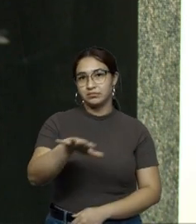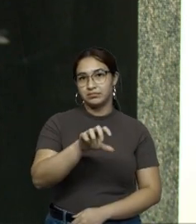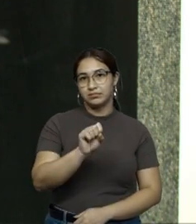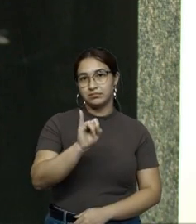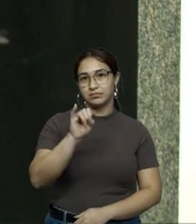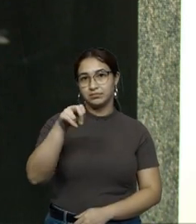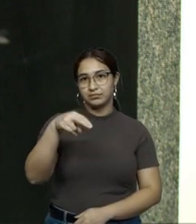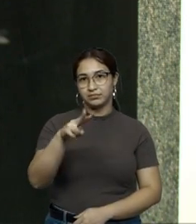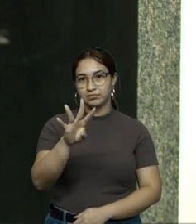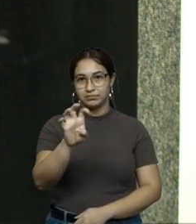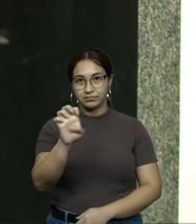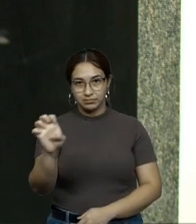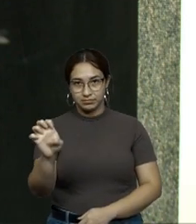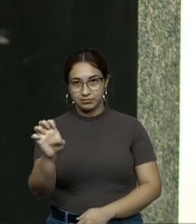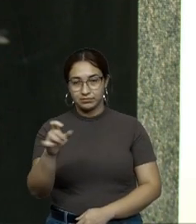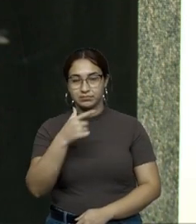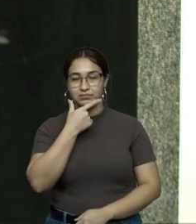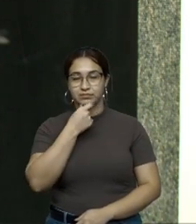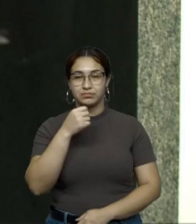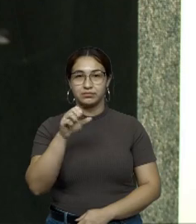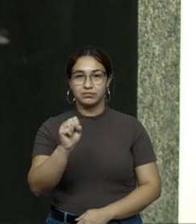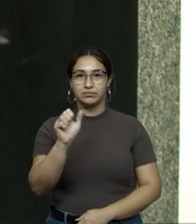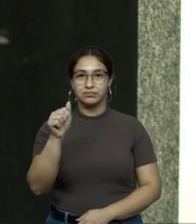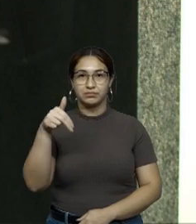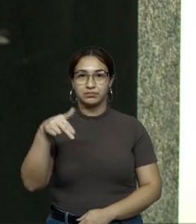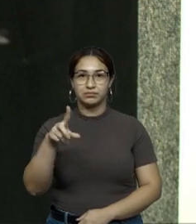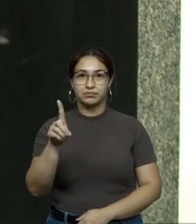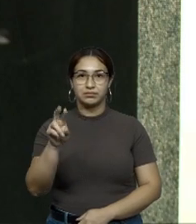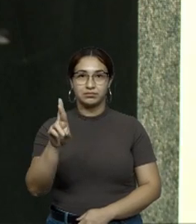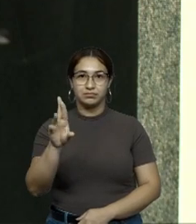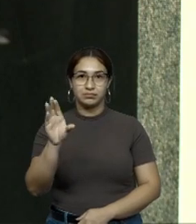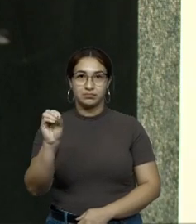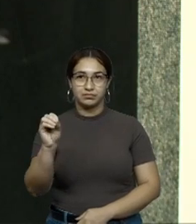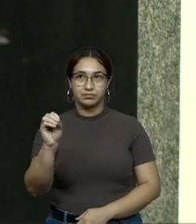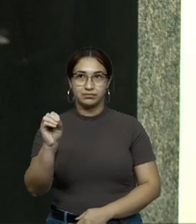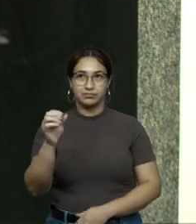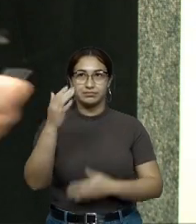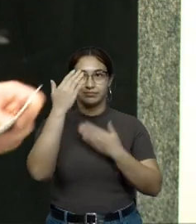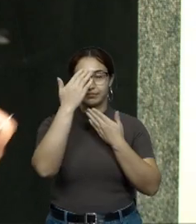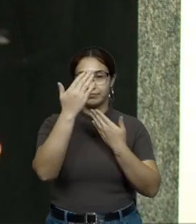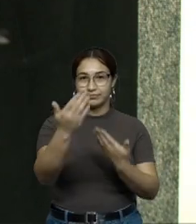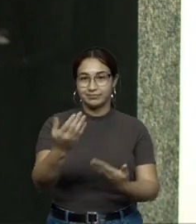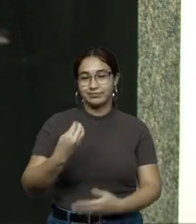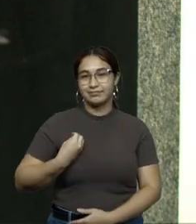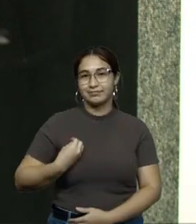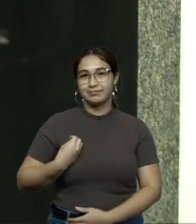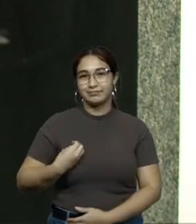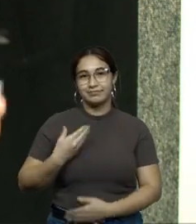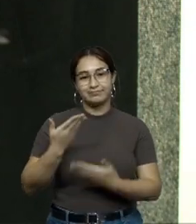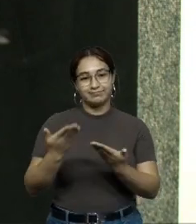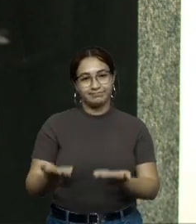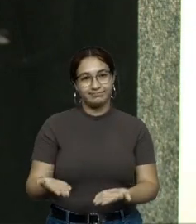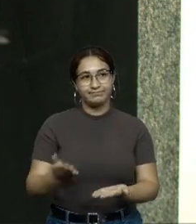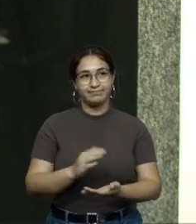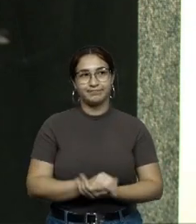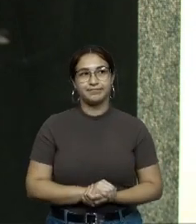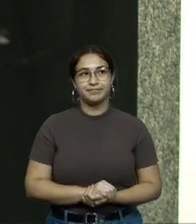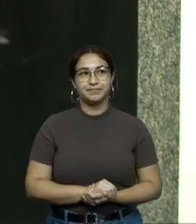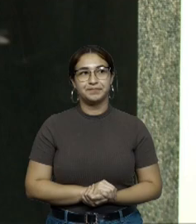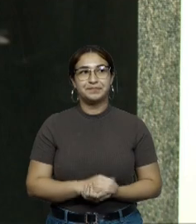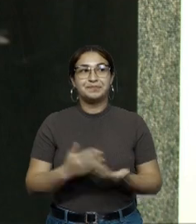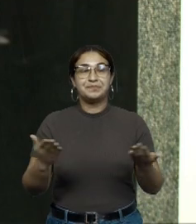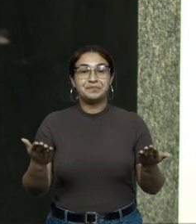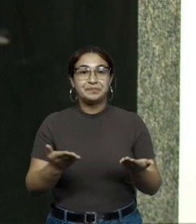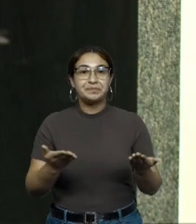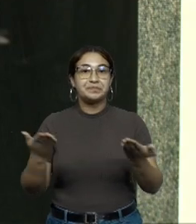Senhor Sandro Cifuentes nosso obrigado pela presença É nesse momento nós